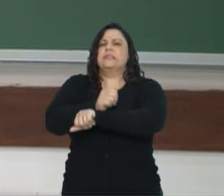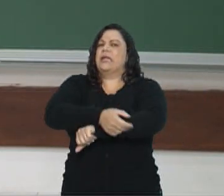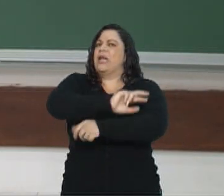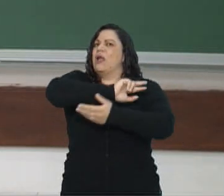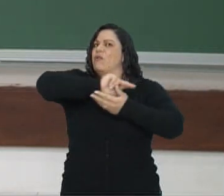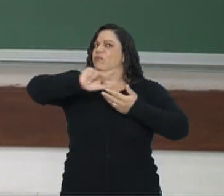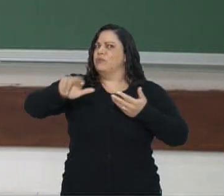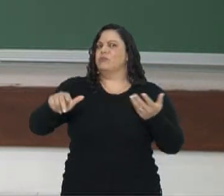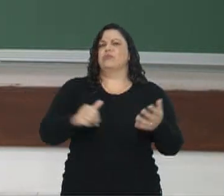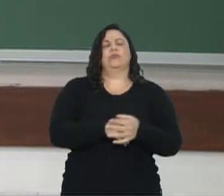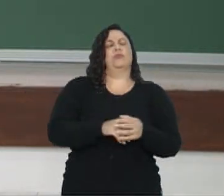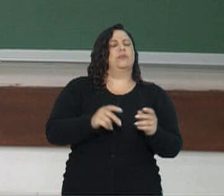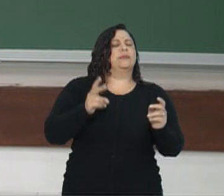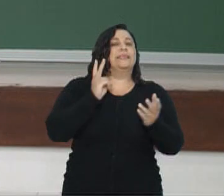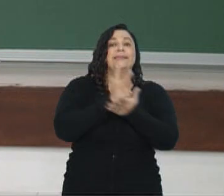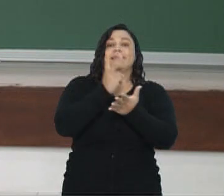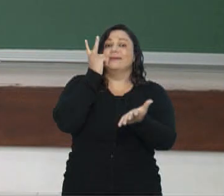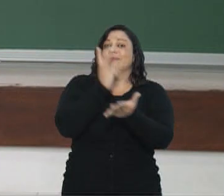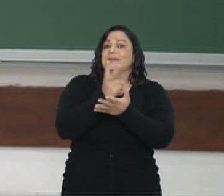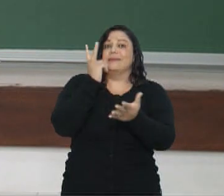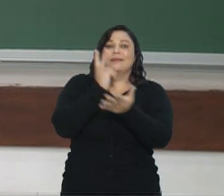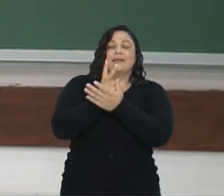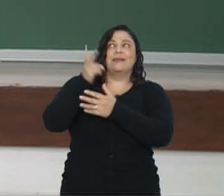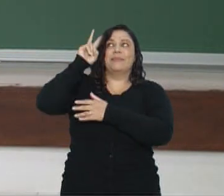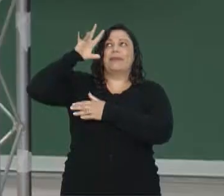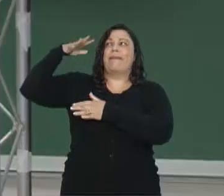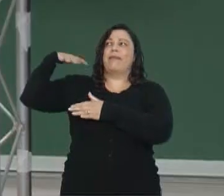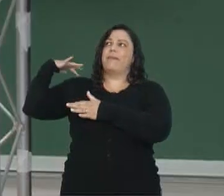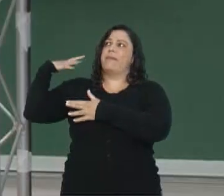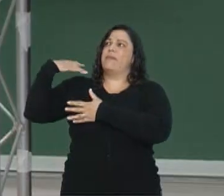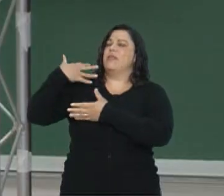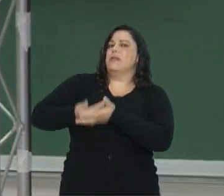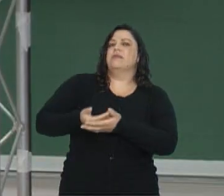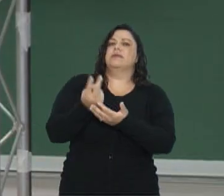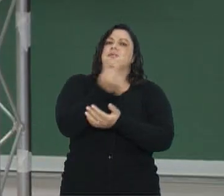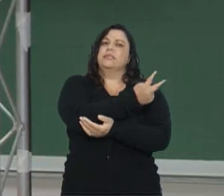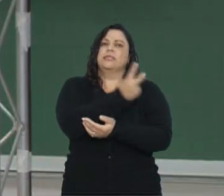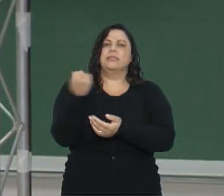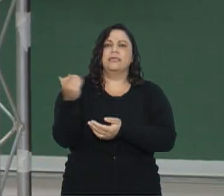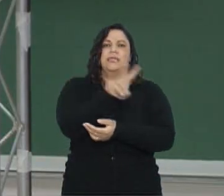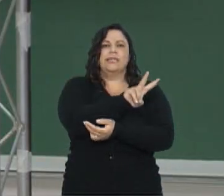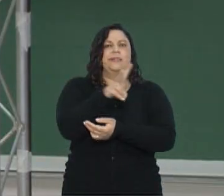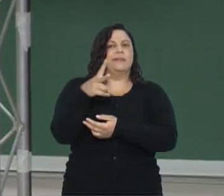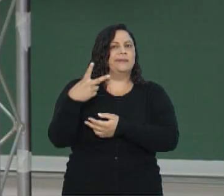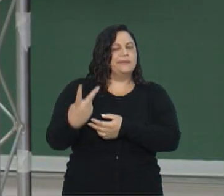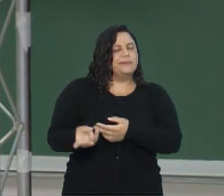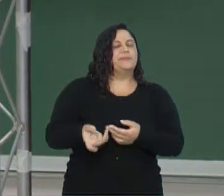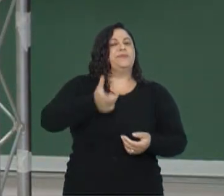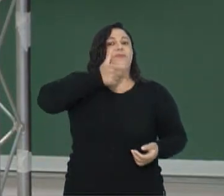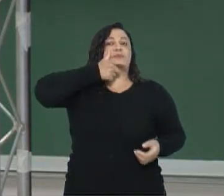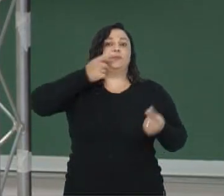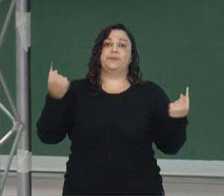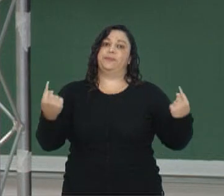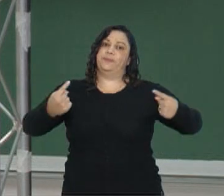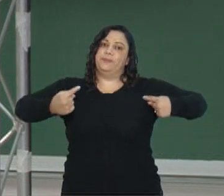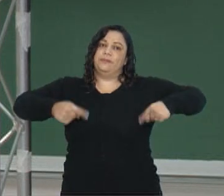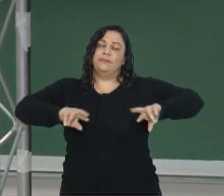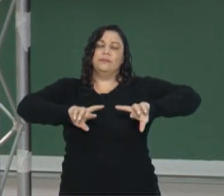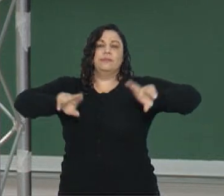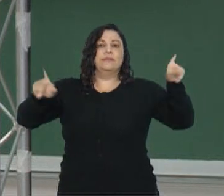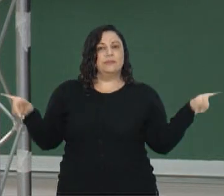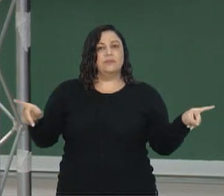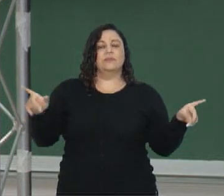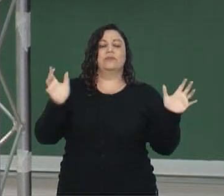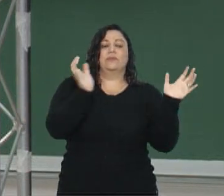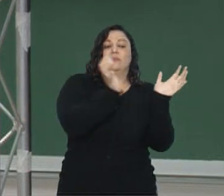não tem nenhum benefício, certo? E que justamente vai ser esses interesses opostos dessas duas classes, a